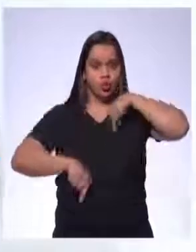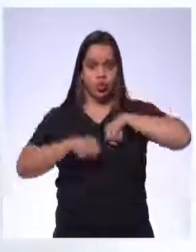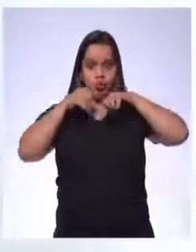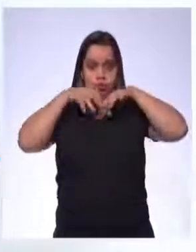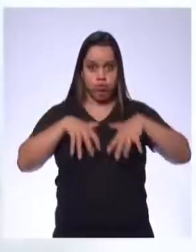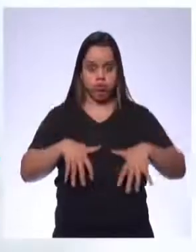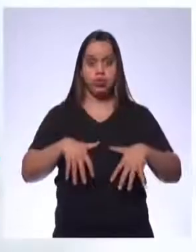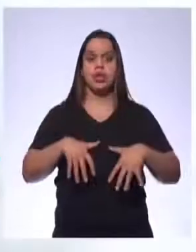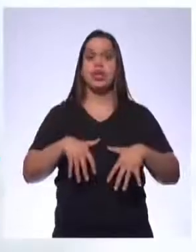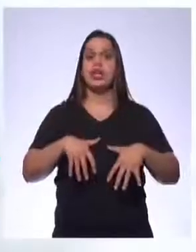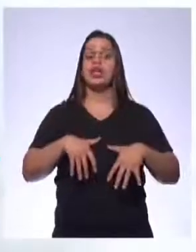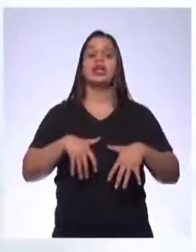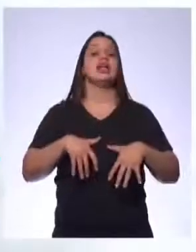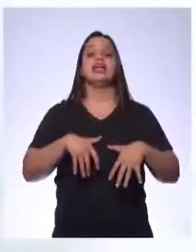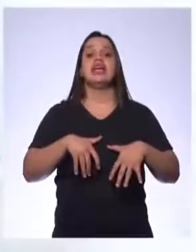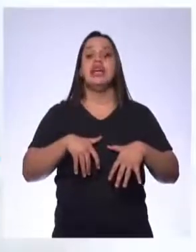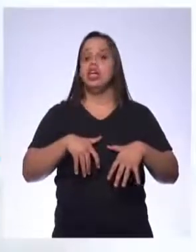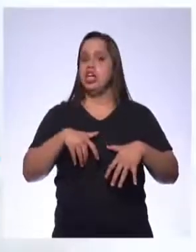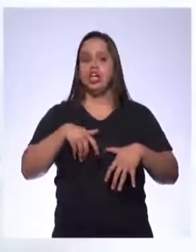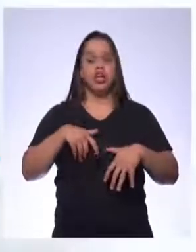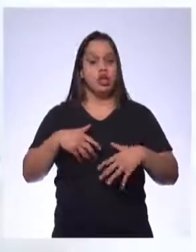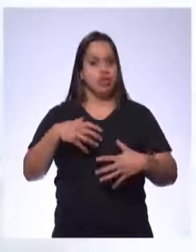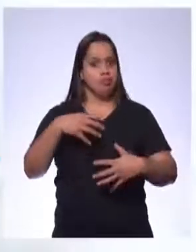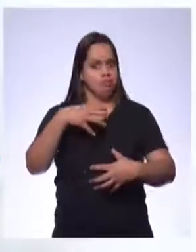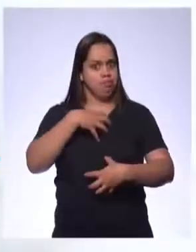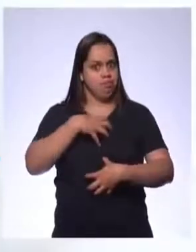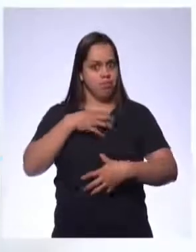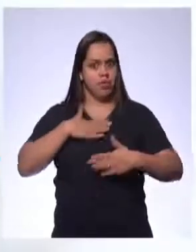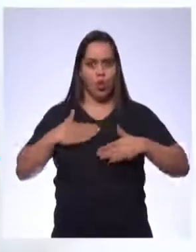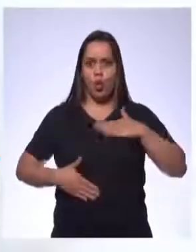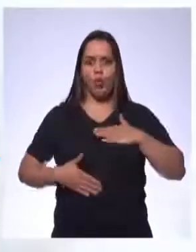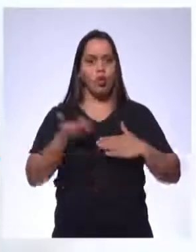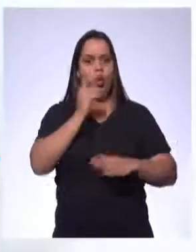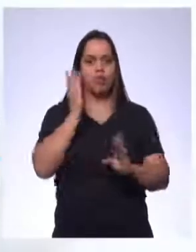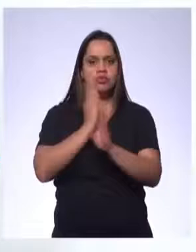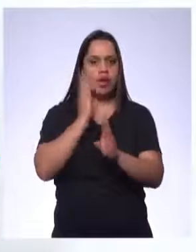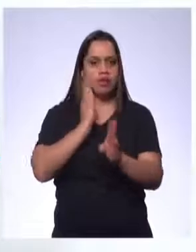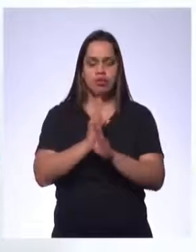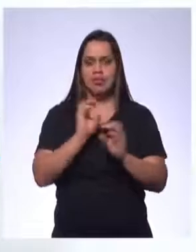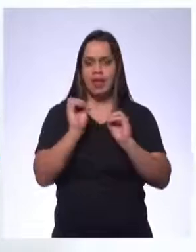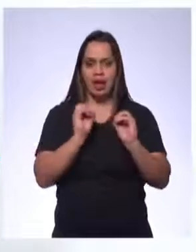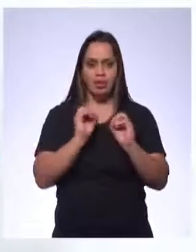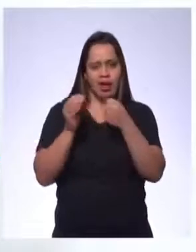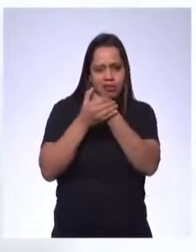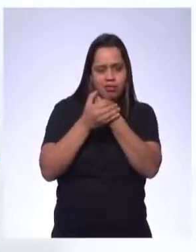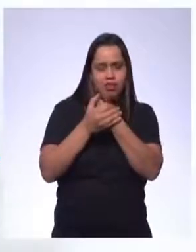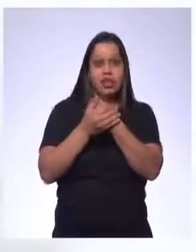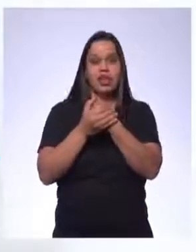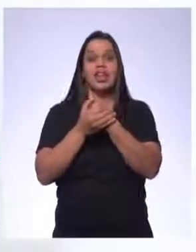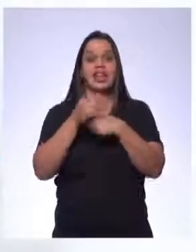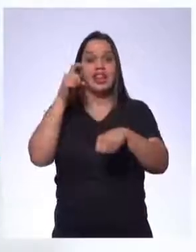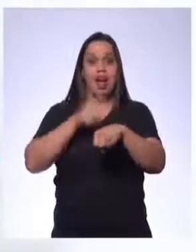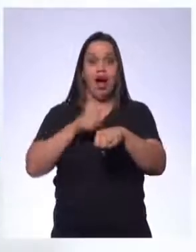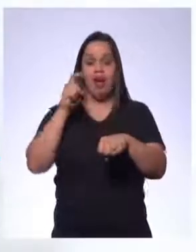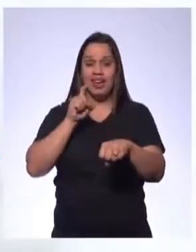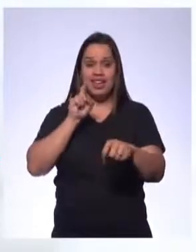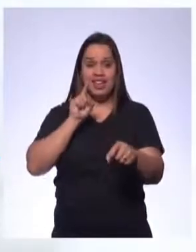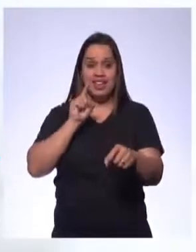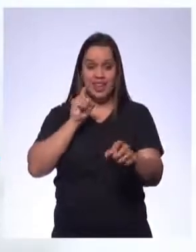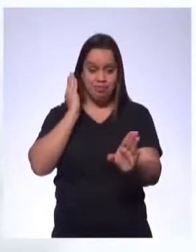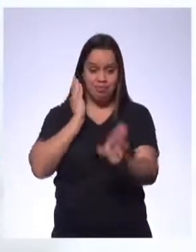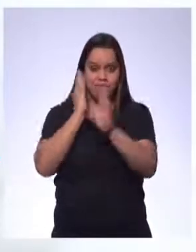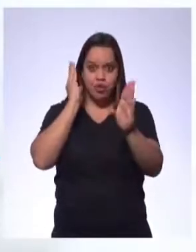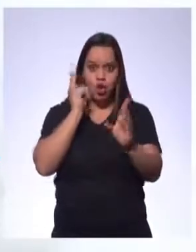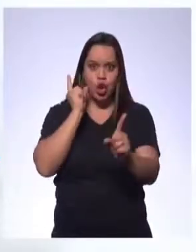pelo organismo, porque ele consegue se esconder dentro da célula nervosa, e quando o seu organismo detecta, ele já está no centro do